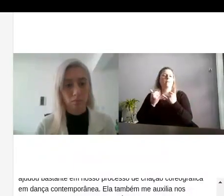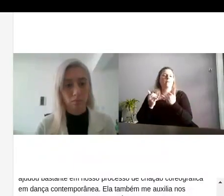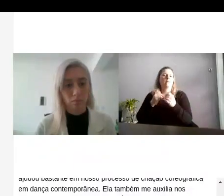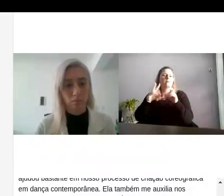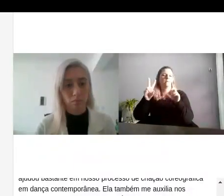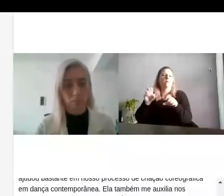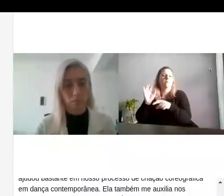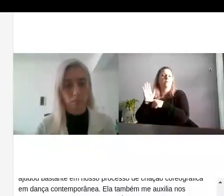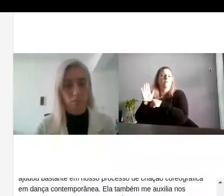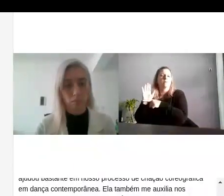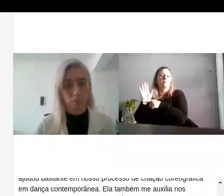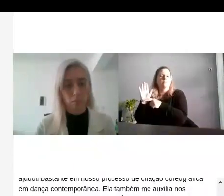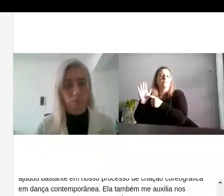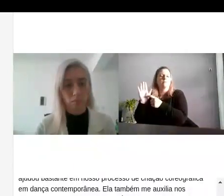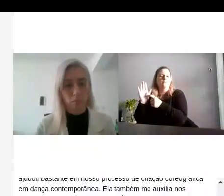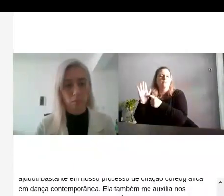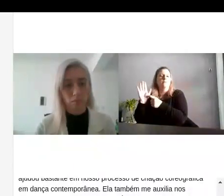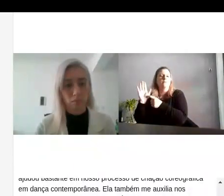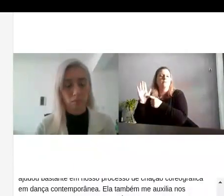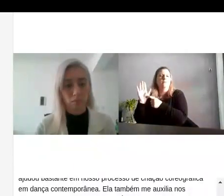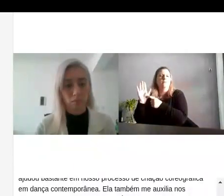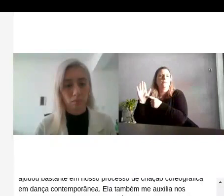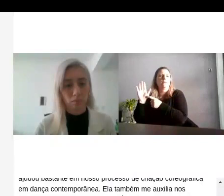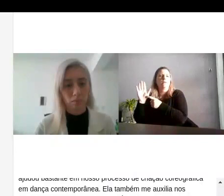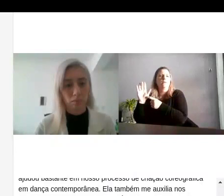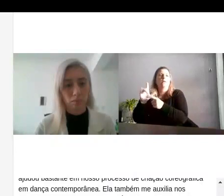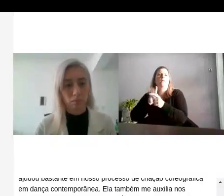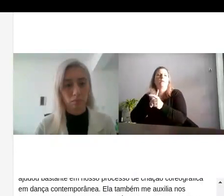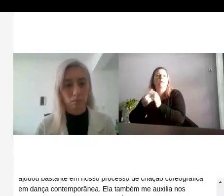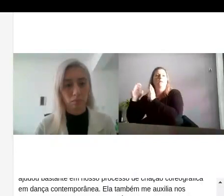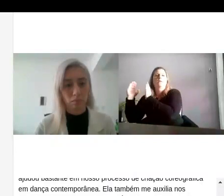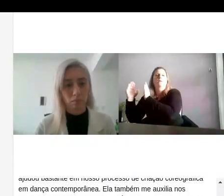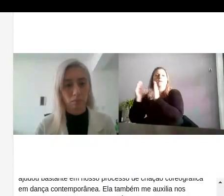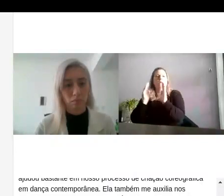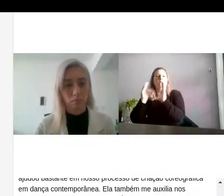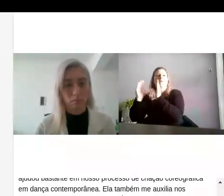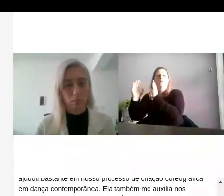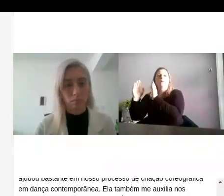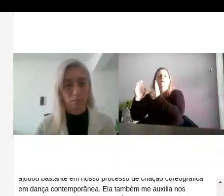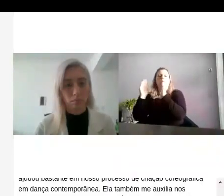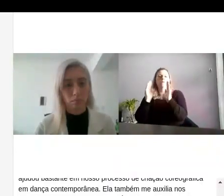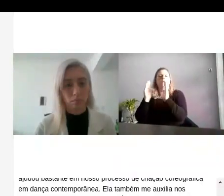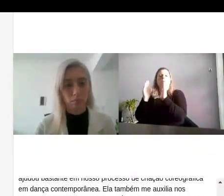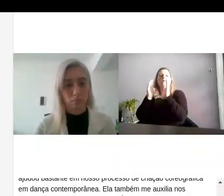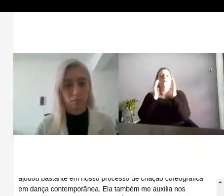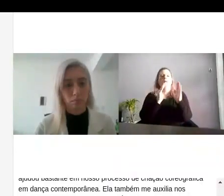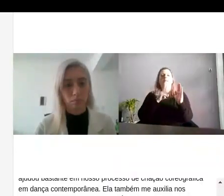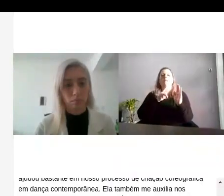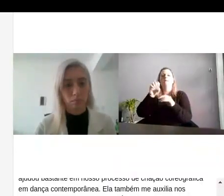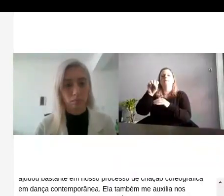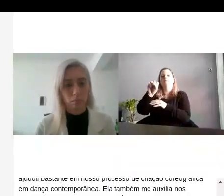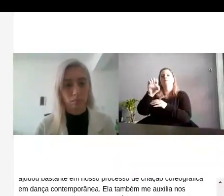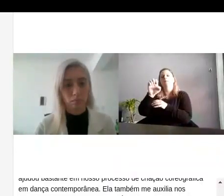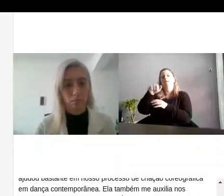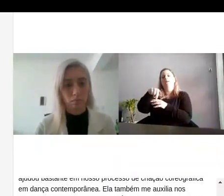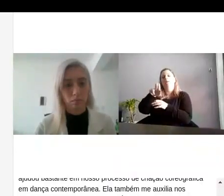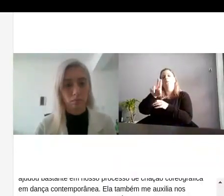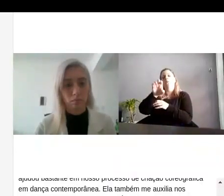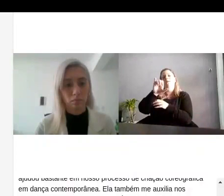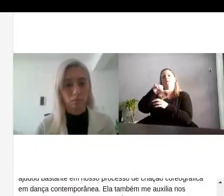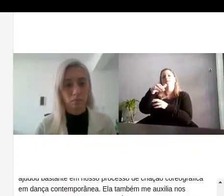ele é todo em plano sequência. Como é que eu não vou dizer isso? Eu tava na Netflix esses tempos, eu até